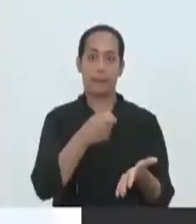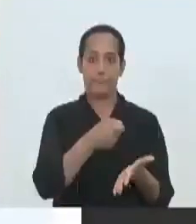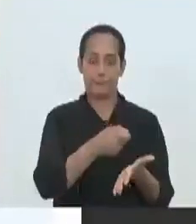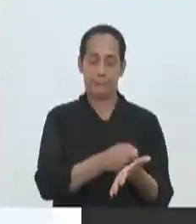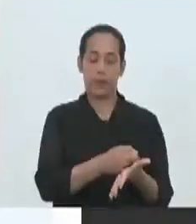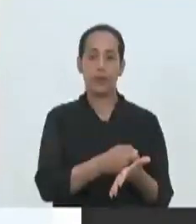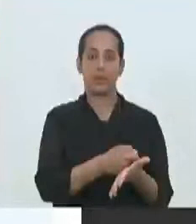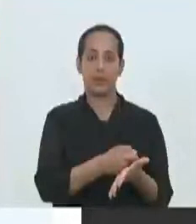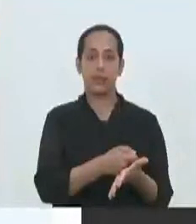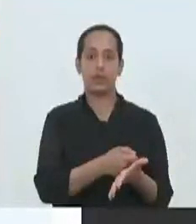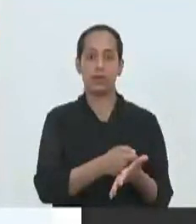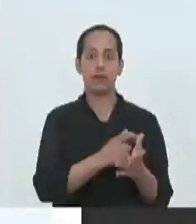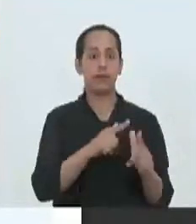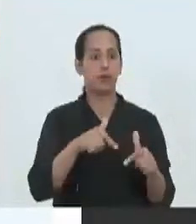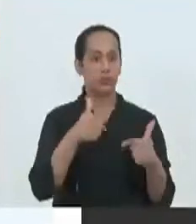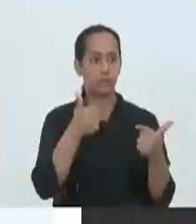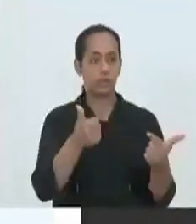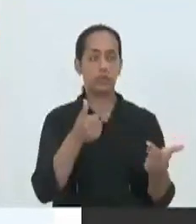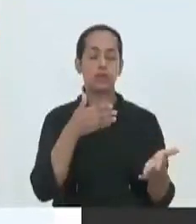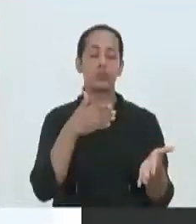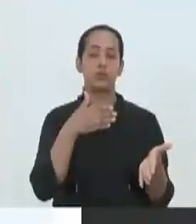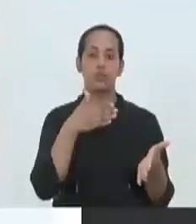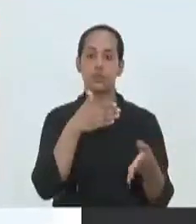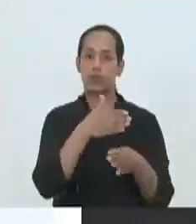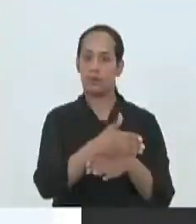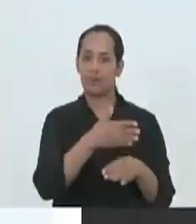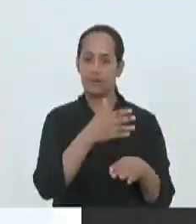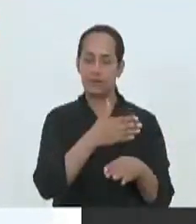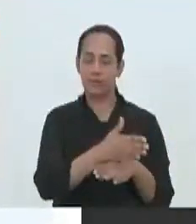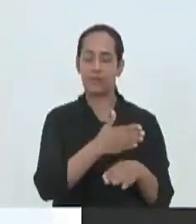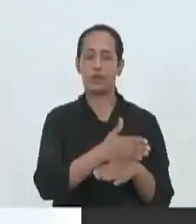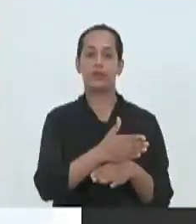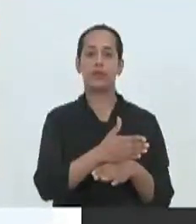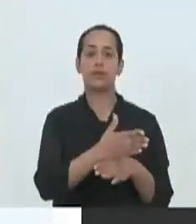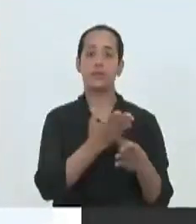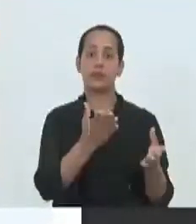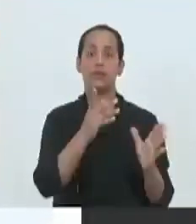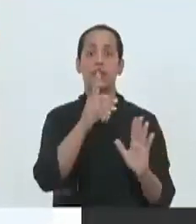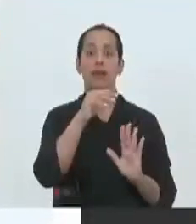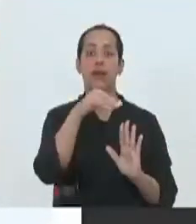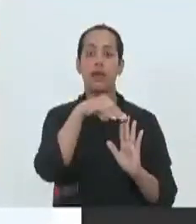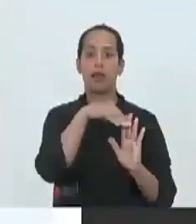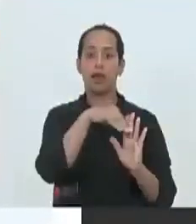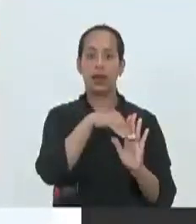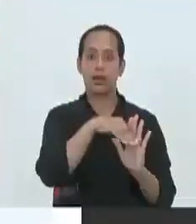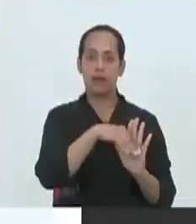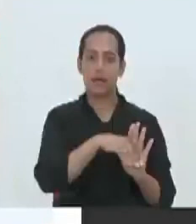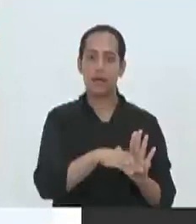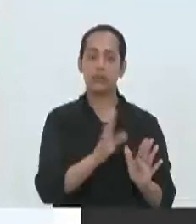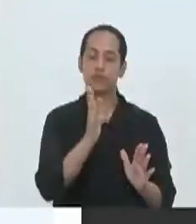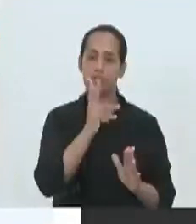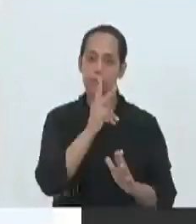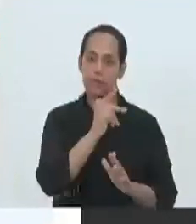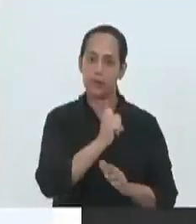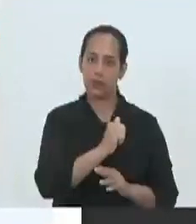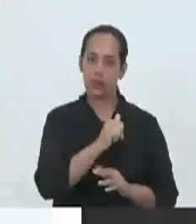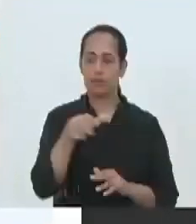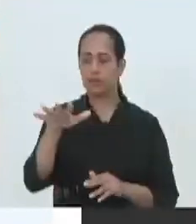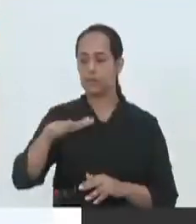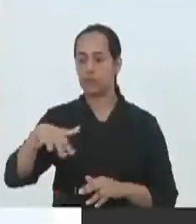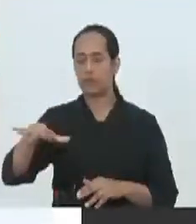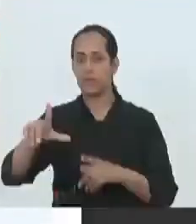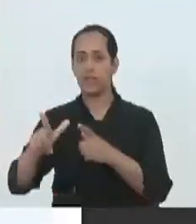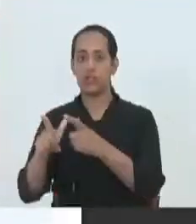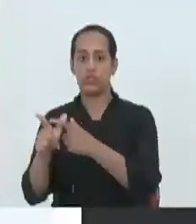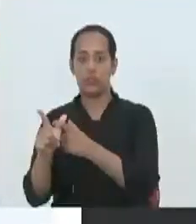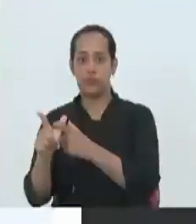ações vão vão entrando Então esse número cai mas cai numa velocidade menor do que a do pagamento e a dívida contratual o que que é